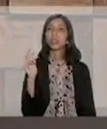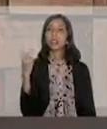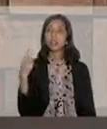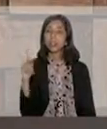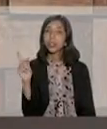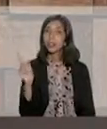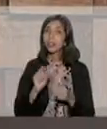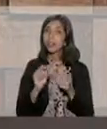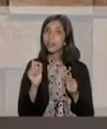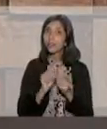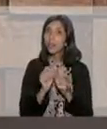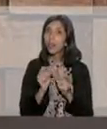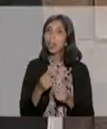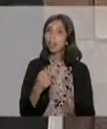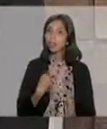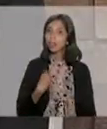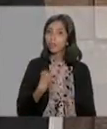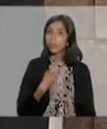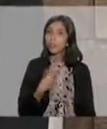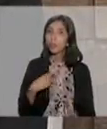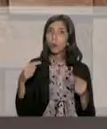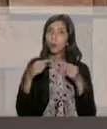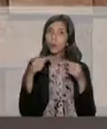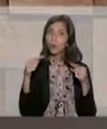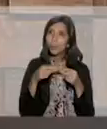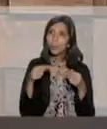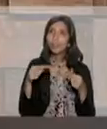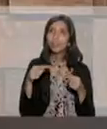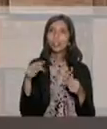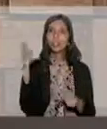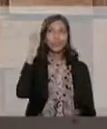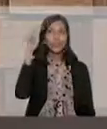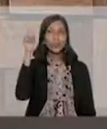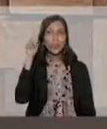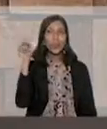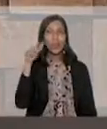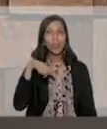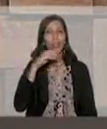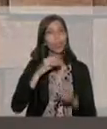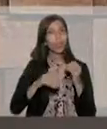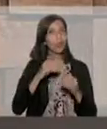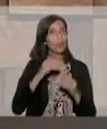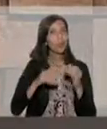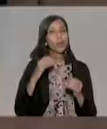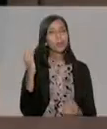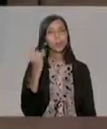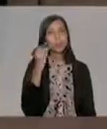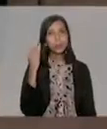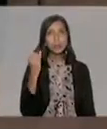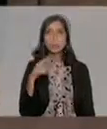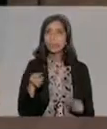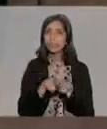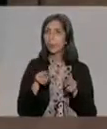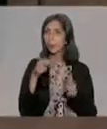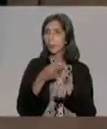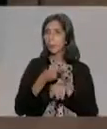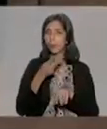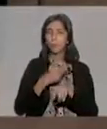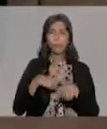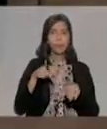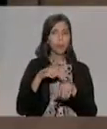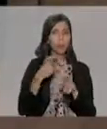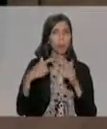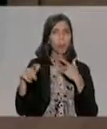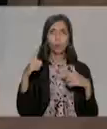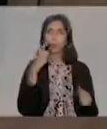produto que nos representa, que faz parte da nossa história, telenovela, e eu acho importante. Nós ganhamos prêmios